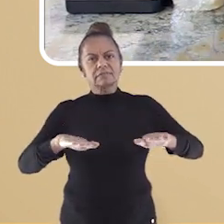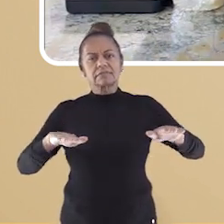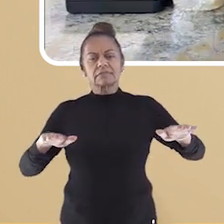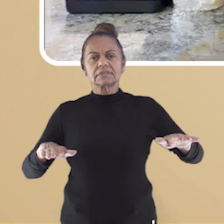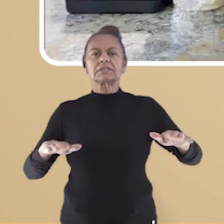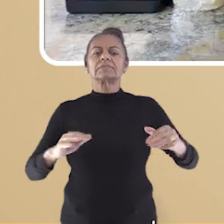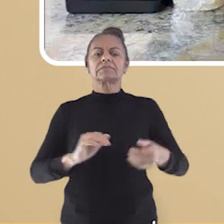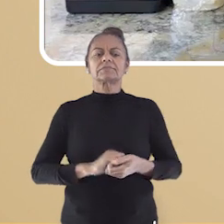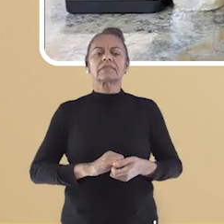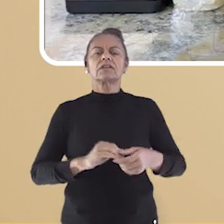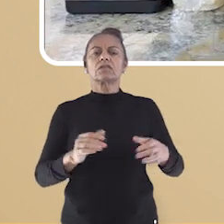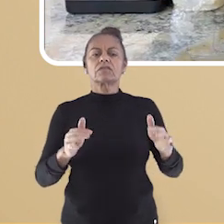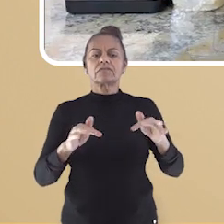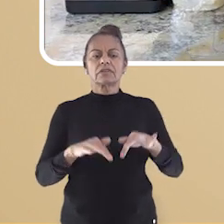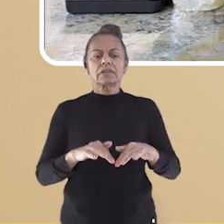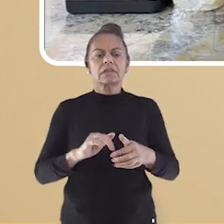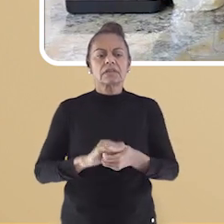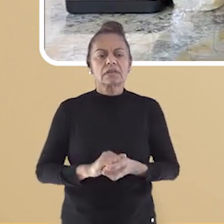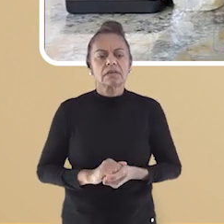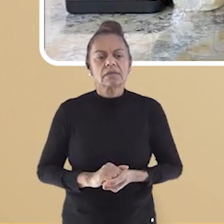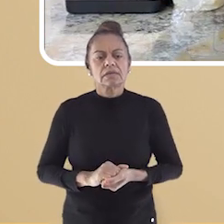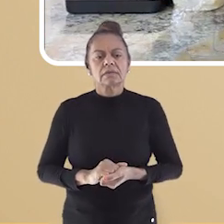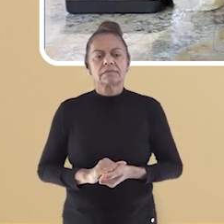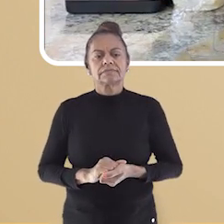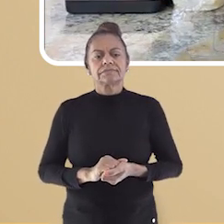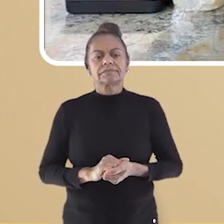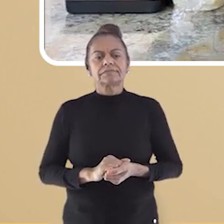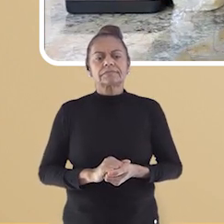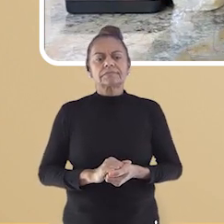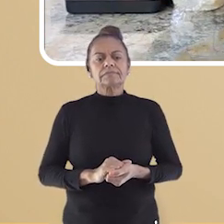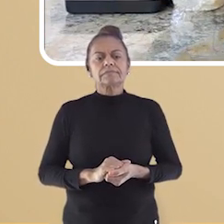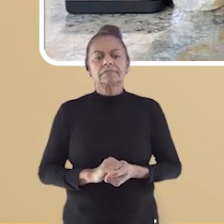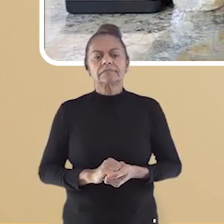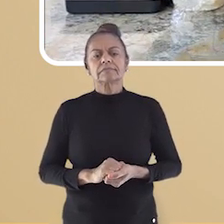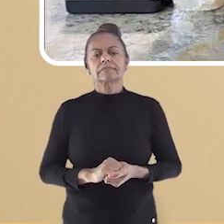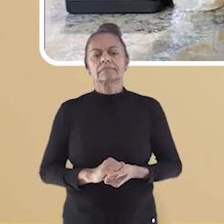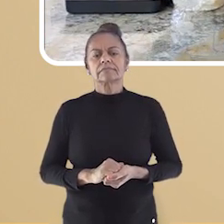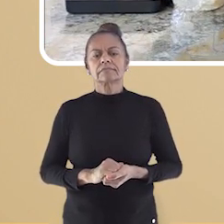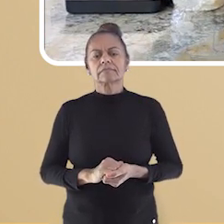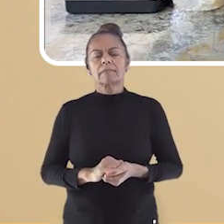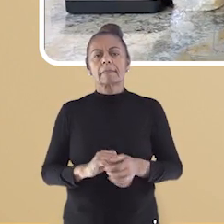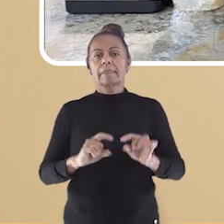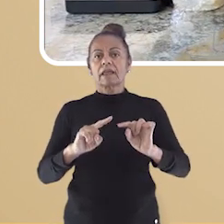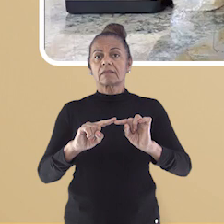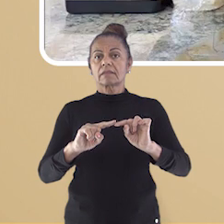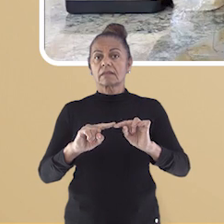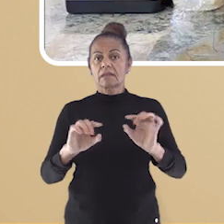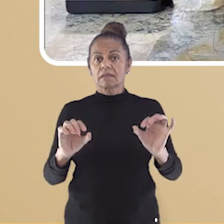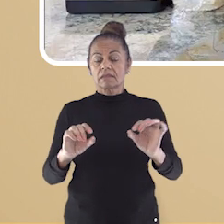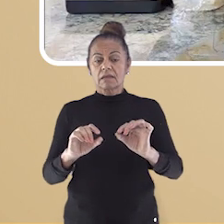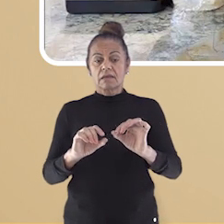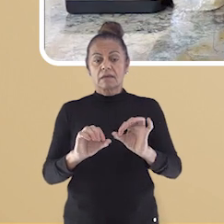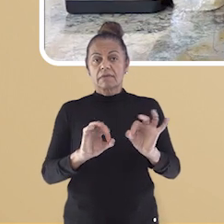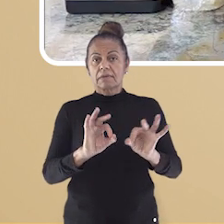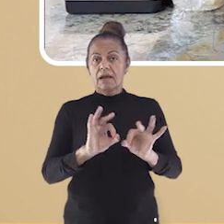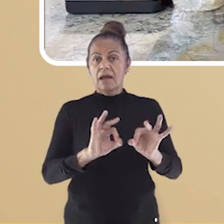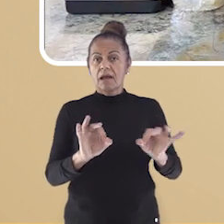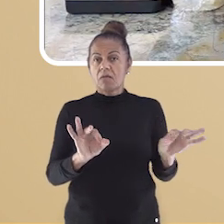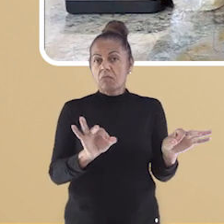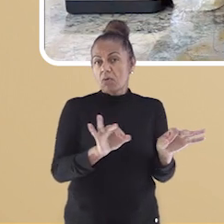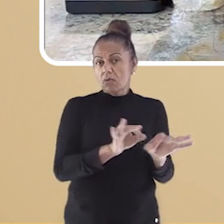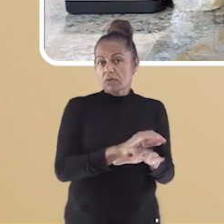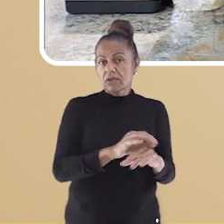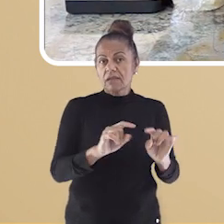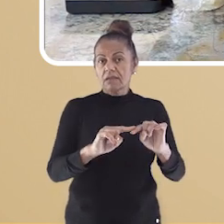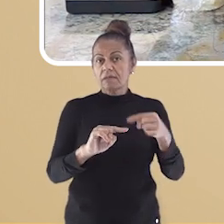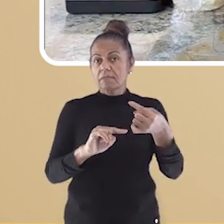E depois, claro, ela pronta, aí você vai colocar no forno, certo? E qual é a temperatura? Quanto